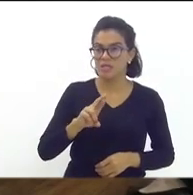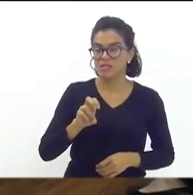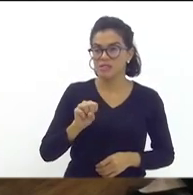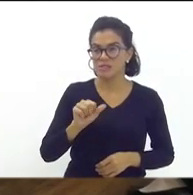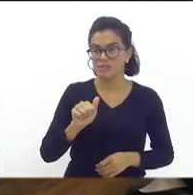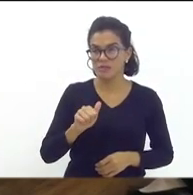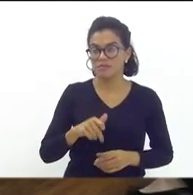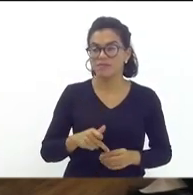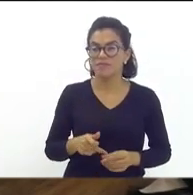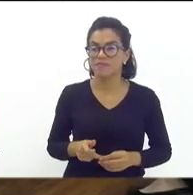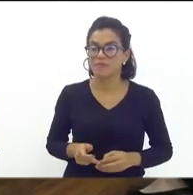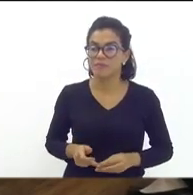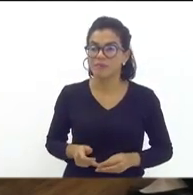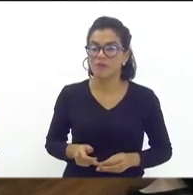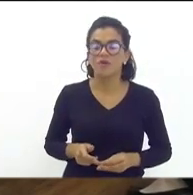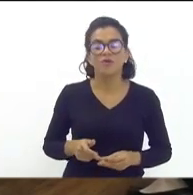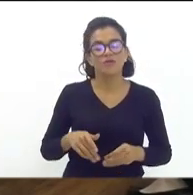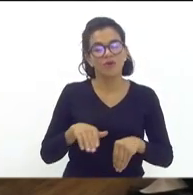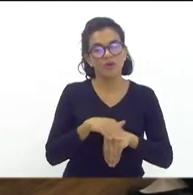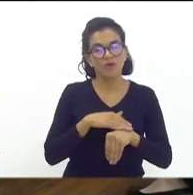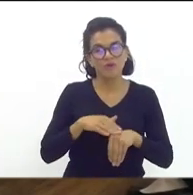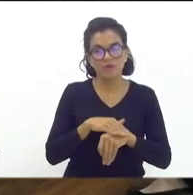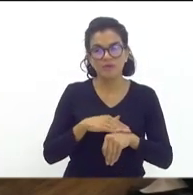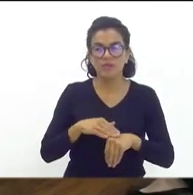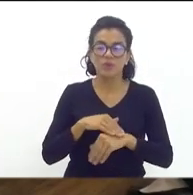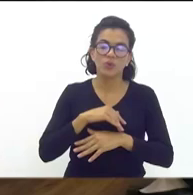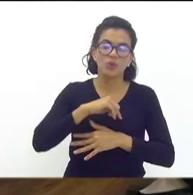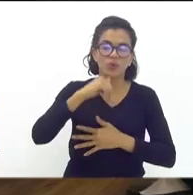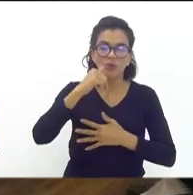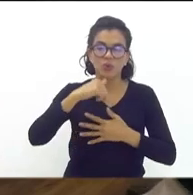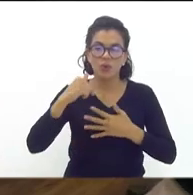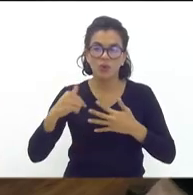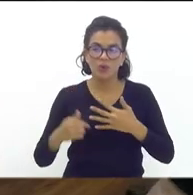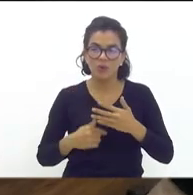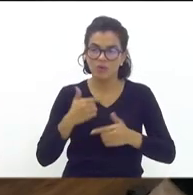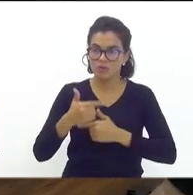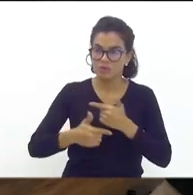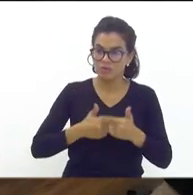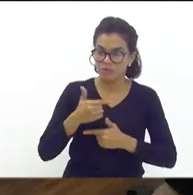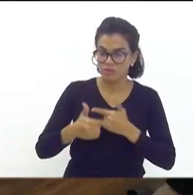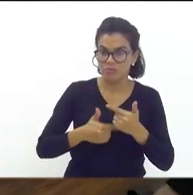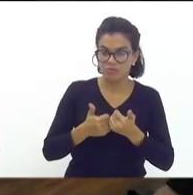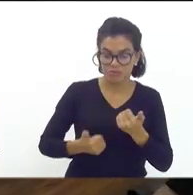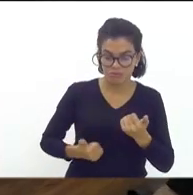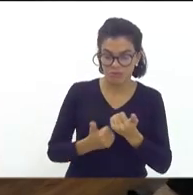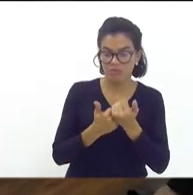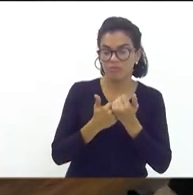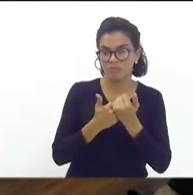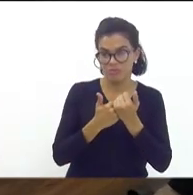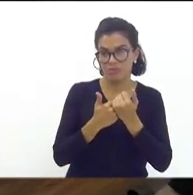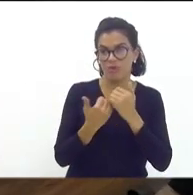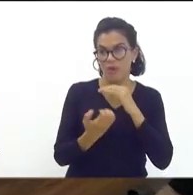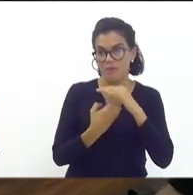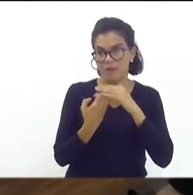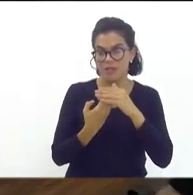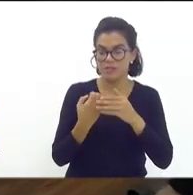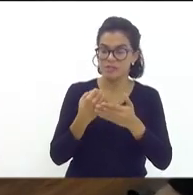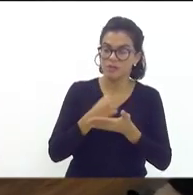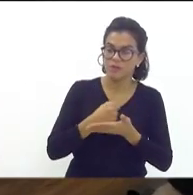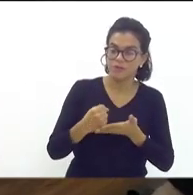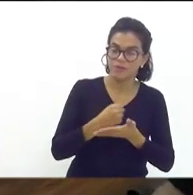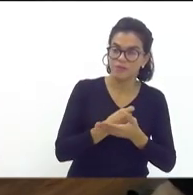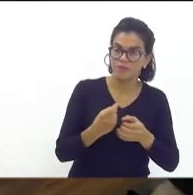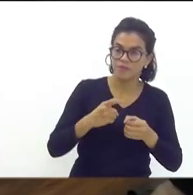deputados foi falado de todo o trabalho que a agência ela tem feito com as concessionárias na último itiva